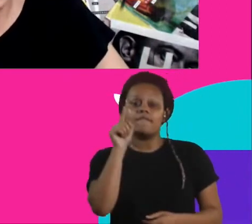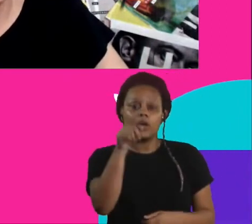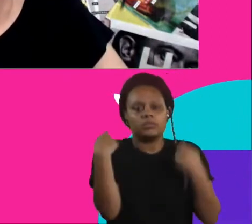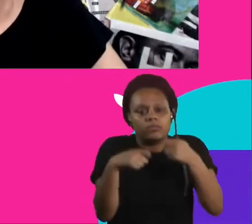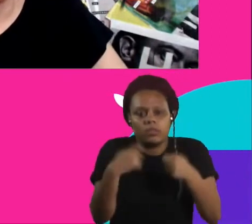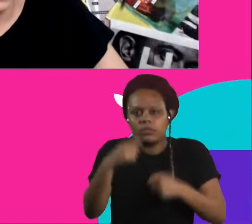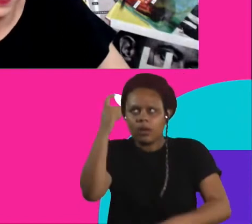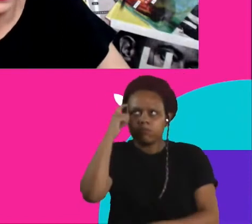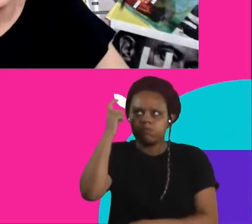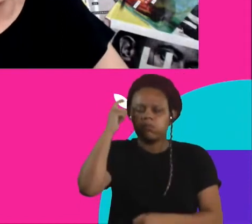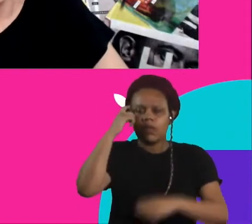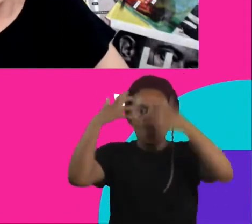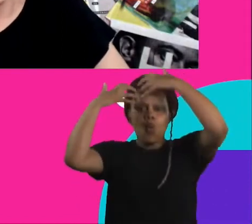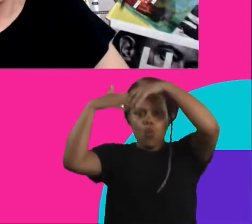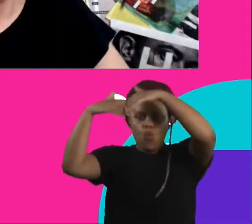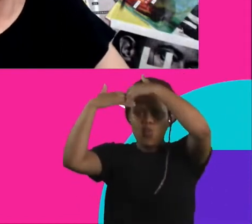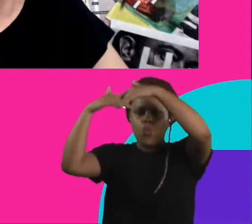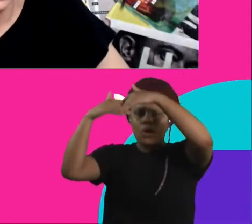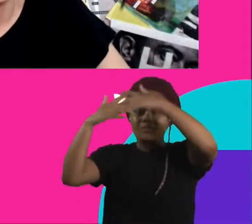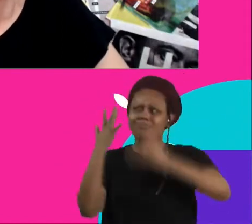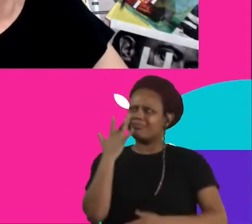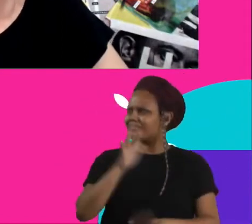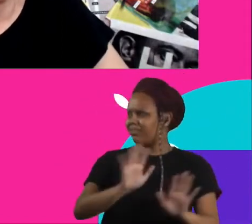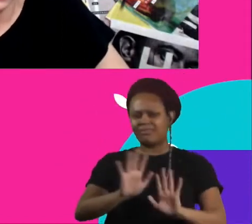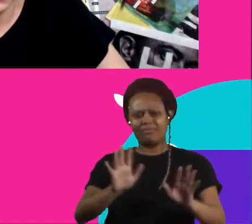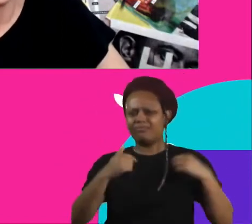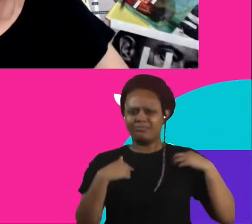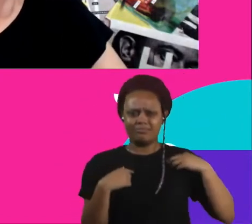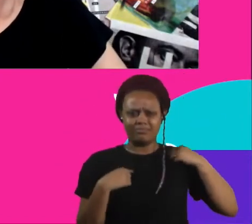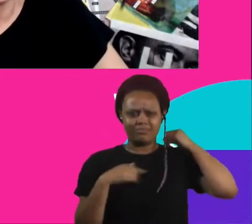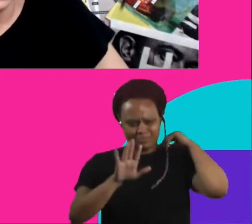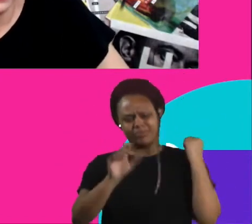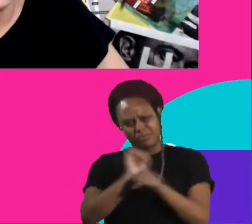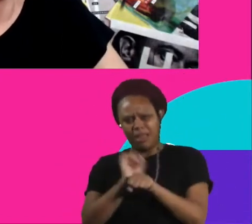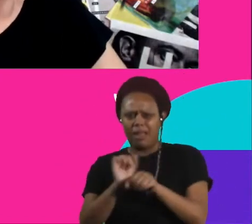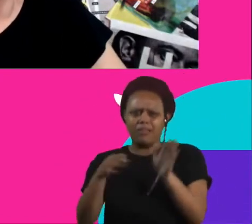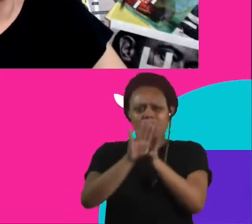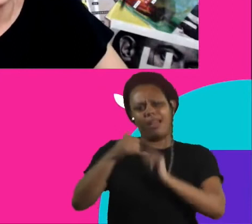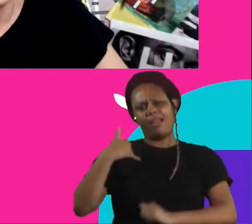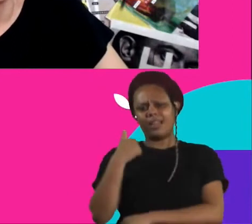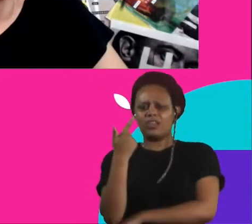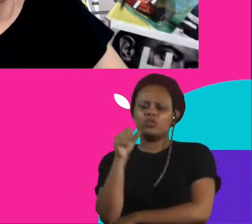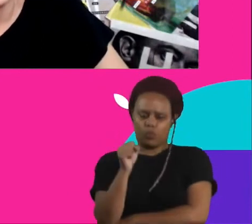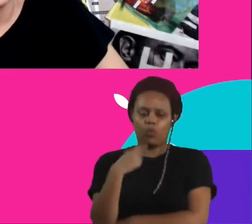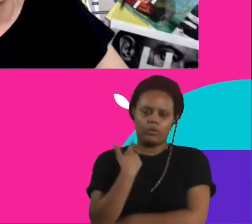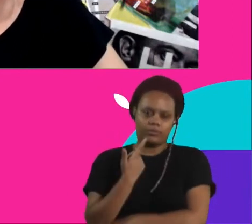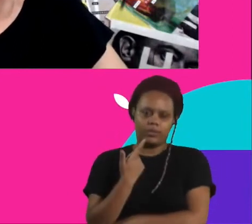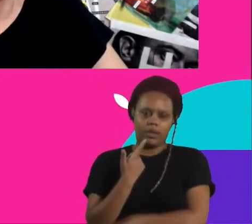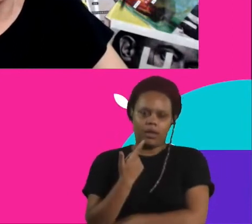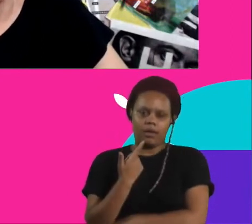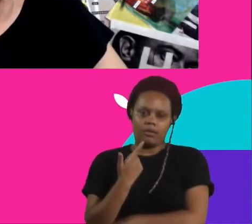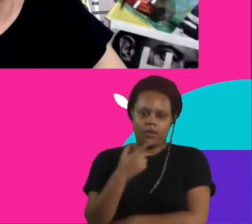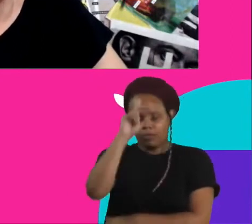analítico, não sei se tenho, não. Deixa eu chegar aos meus 18, 20, 25, 30. Aí sim eu poder decidir. Não sei se eu te respondi,